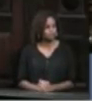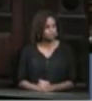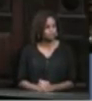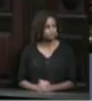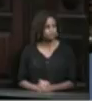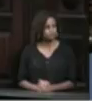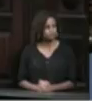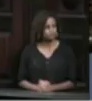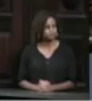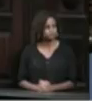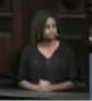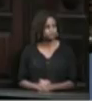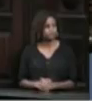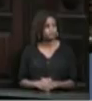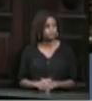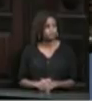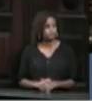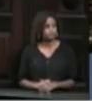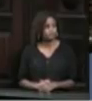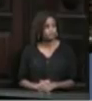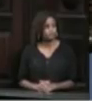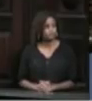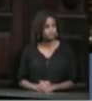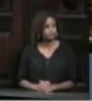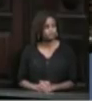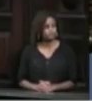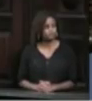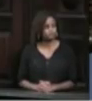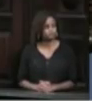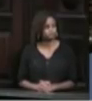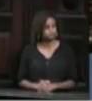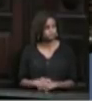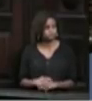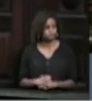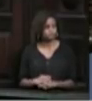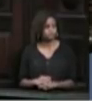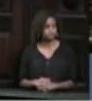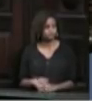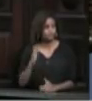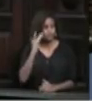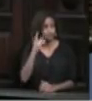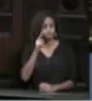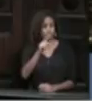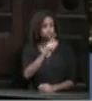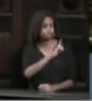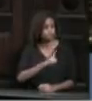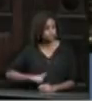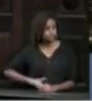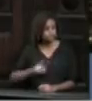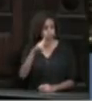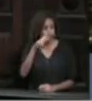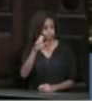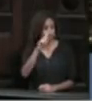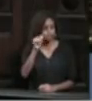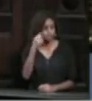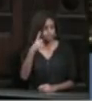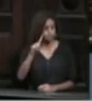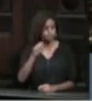saiu o senhor Sérgio Cabral. E eu falei aqui que não passaria o Natal em casa. Acho que o governador Pezão, se essa casa,